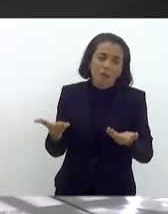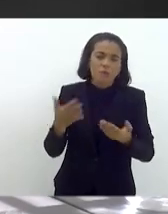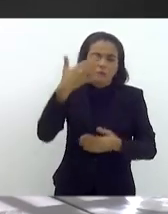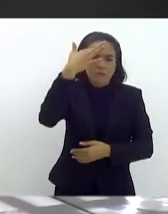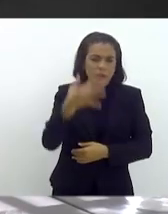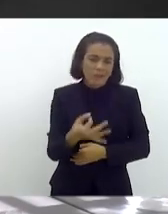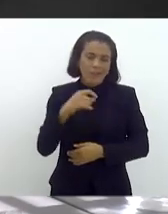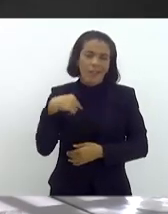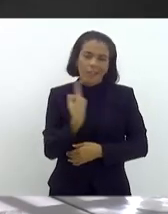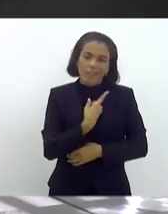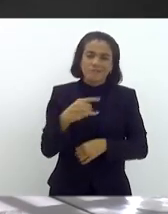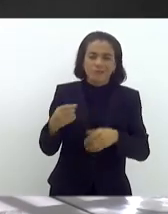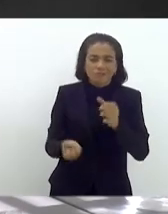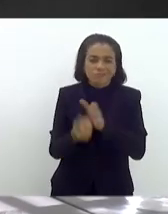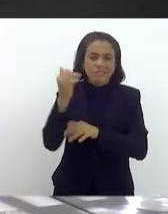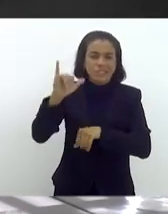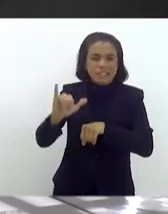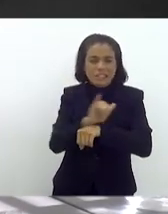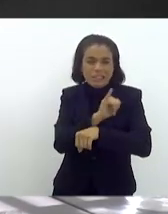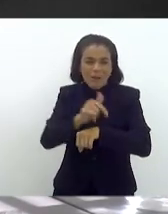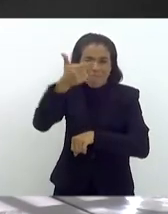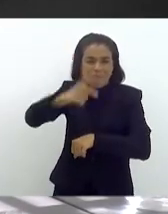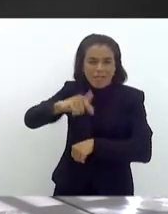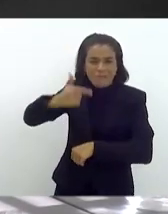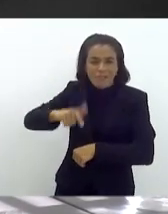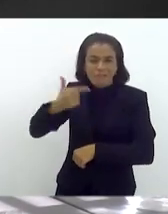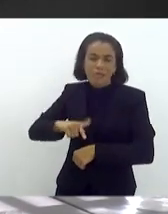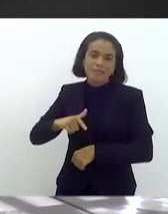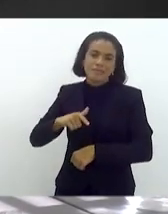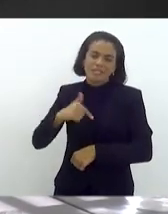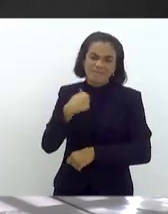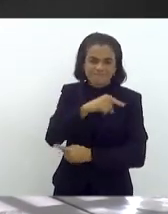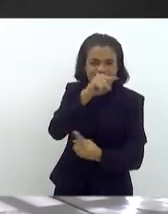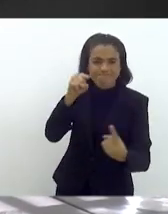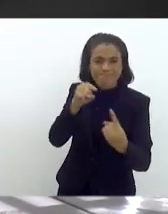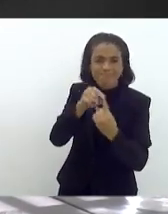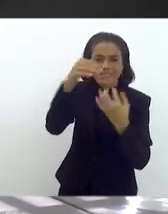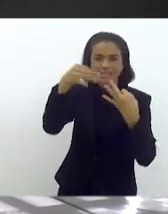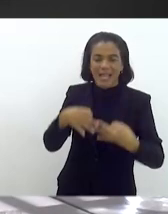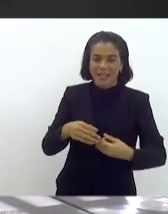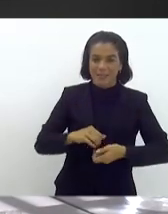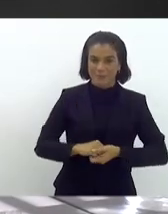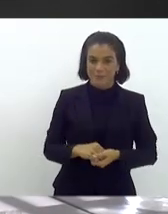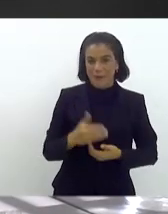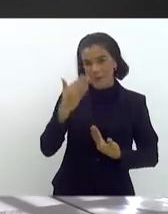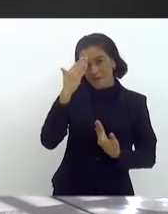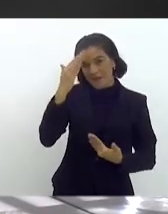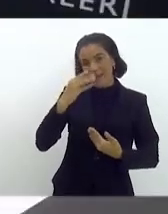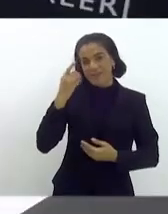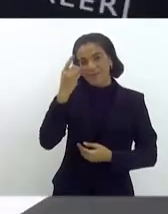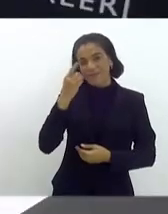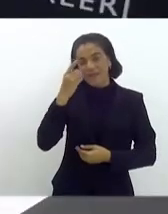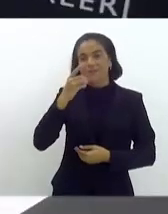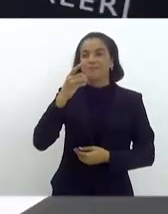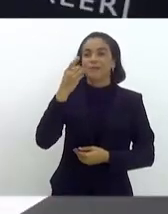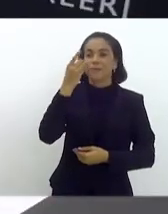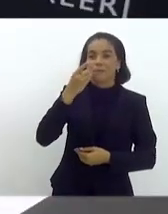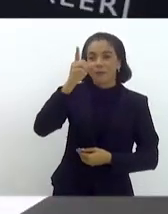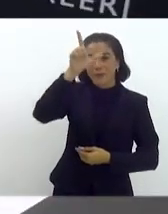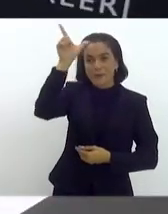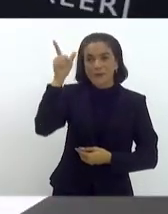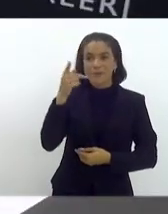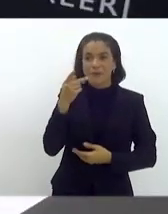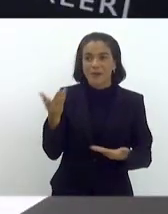a gente vai criar mais mecanismo e que estamos no caminho certo aí obrigada Deputado Luiz Paulo